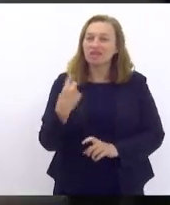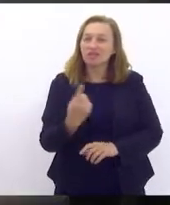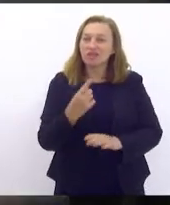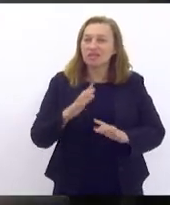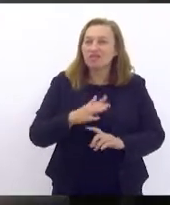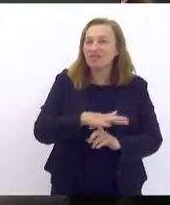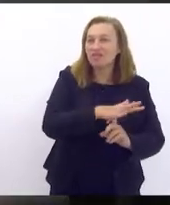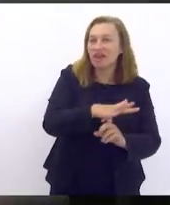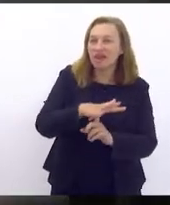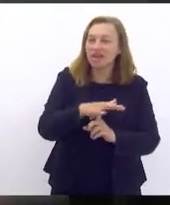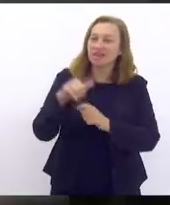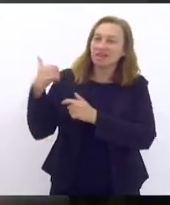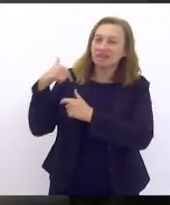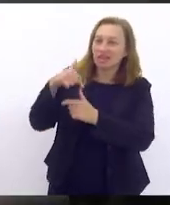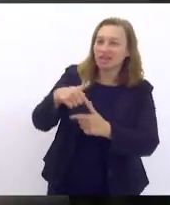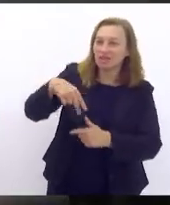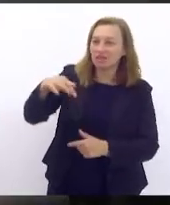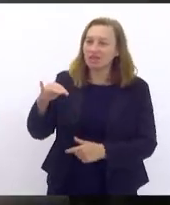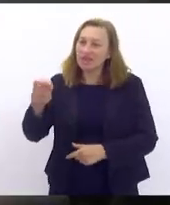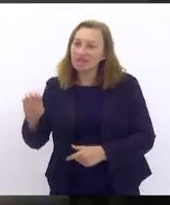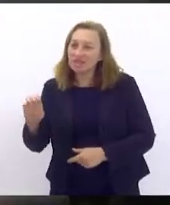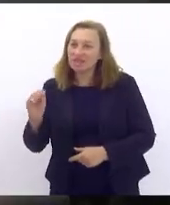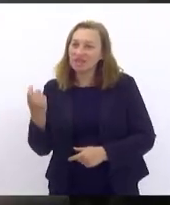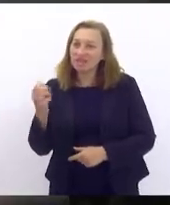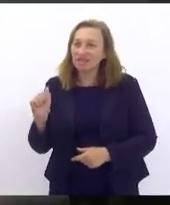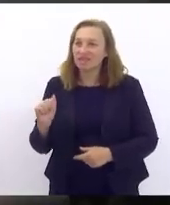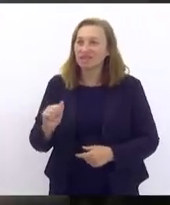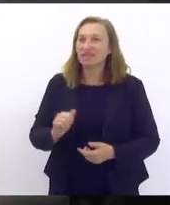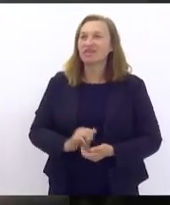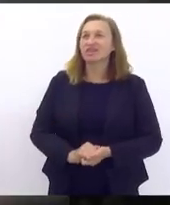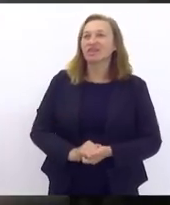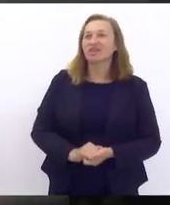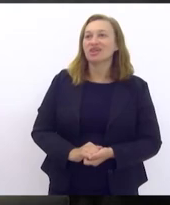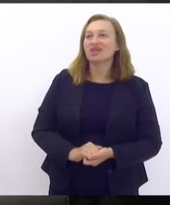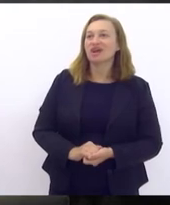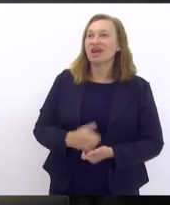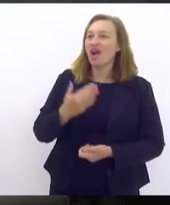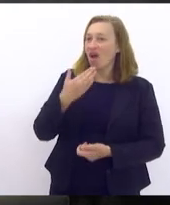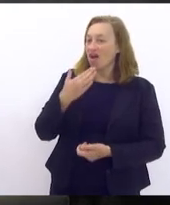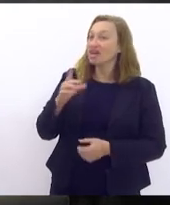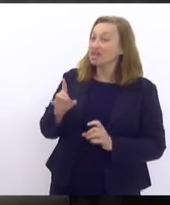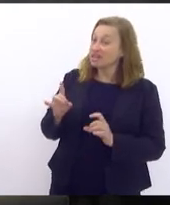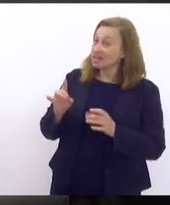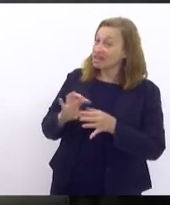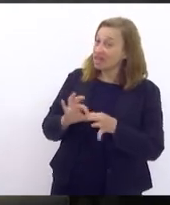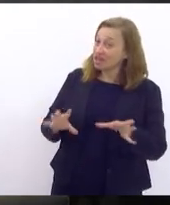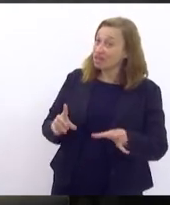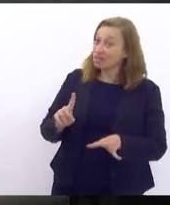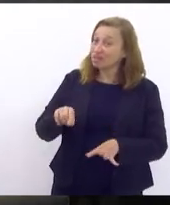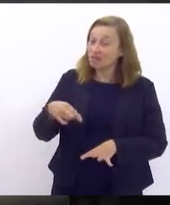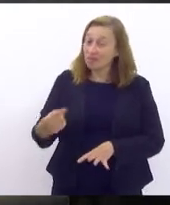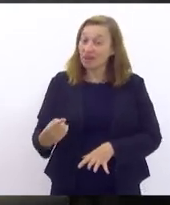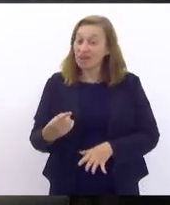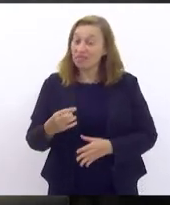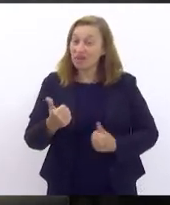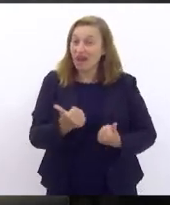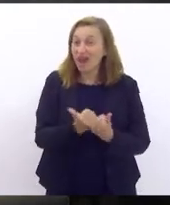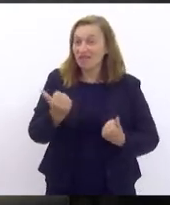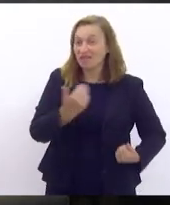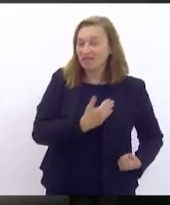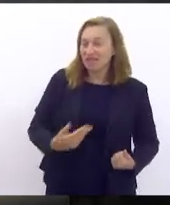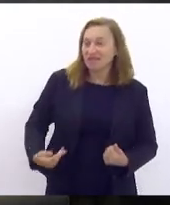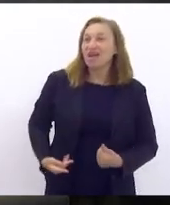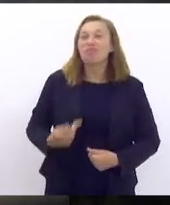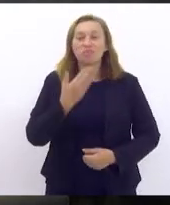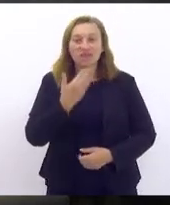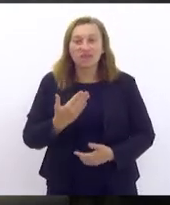feira de tradição nordestina. Deixei por último porque minha vice pediu para dar glamour. E aí daqui a pouquinho a gente vai estar e a gente